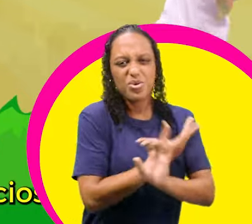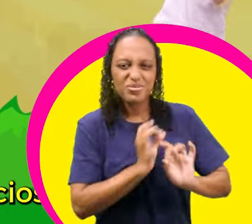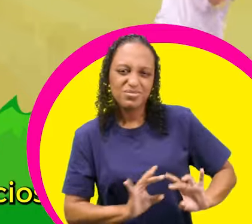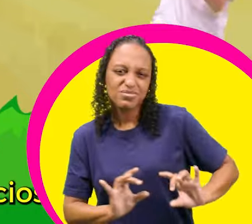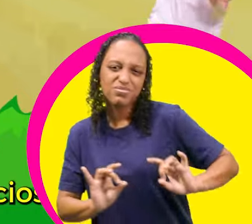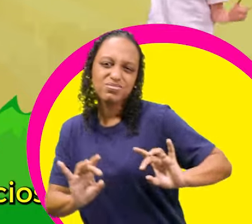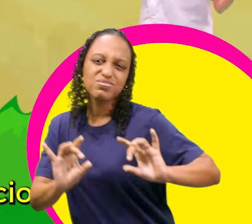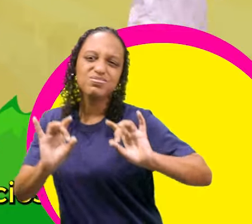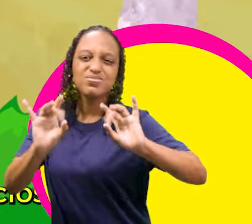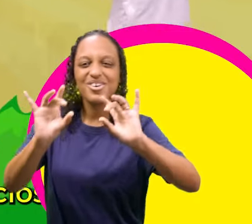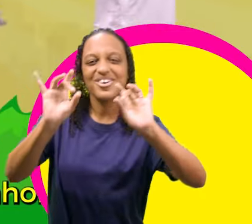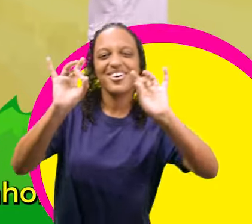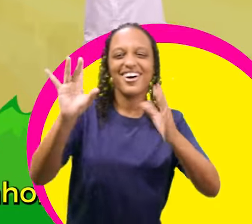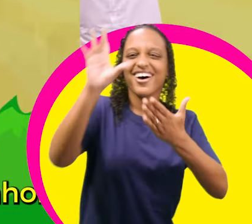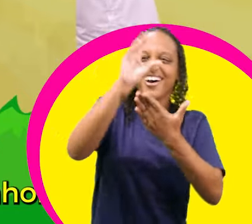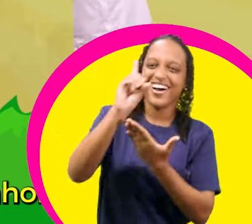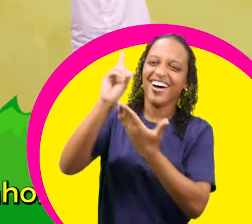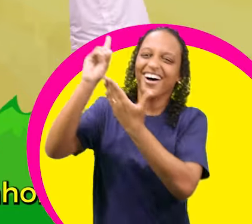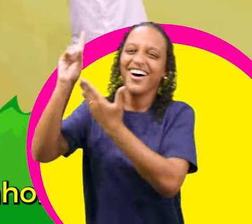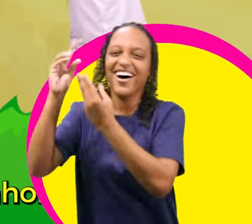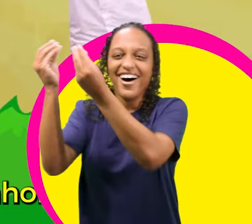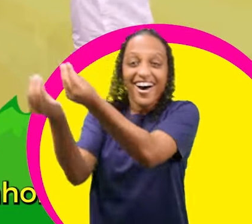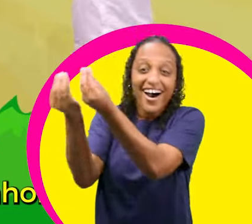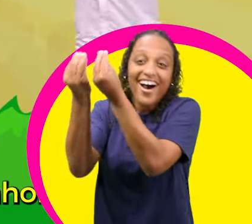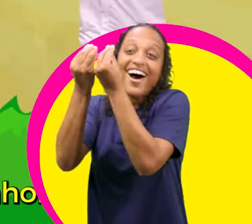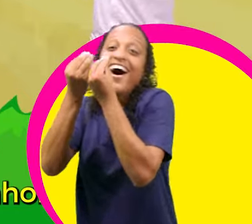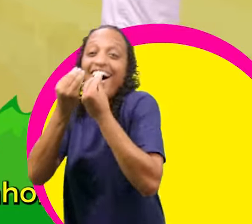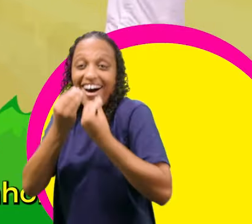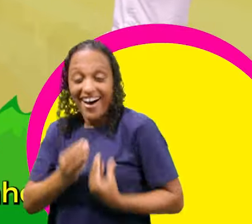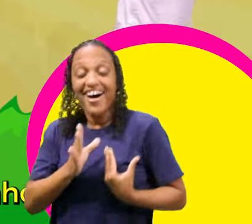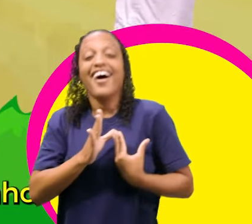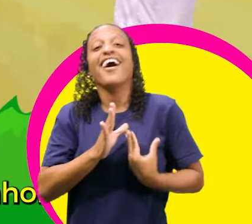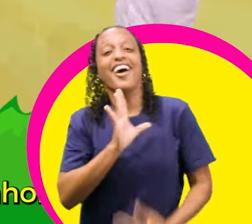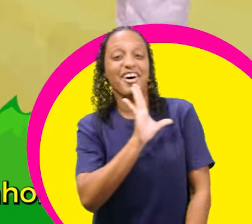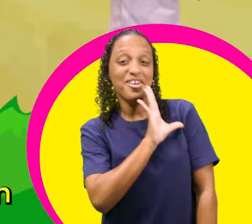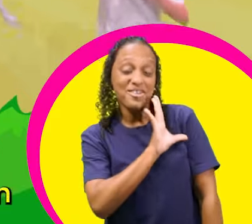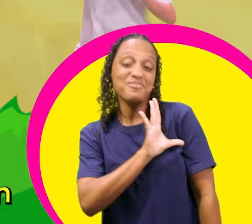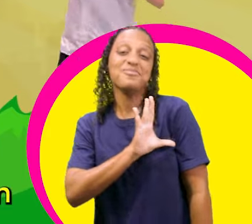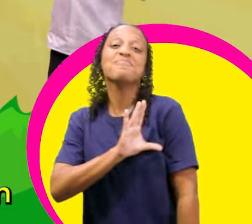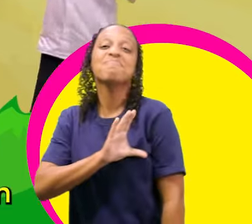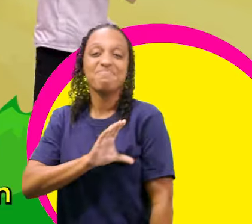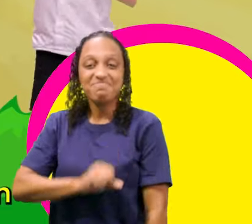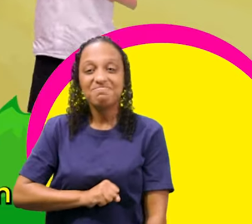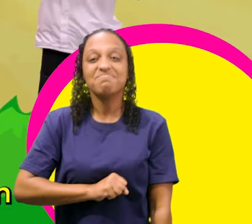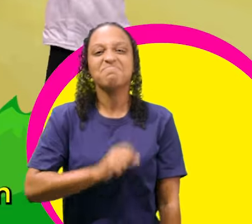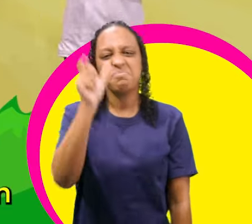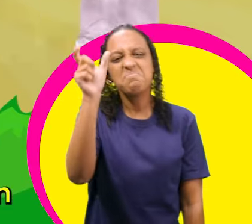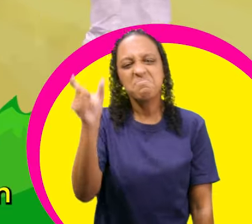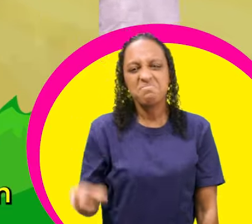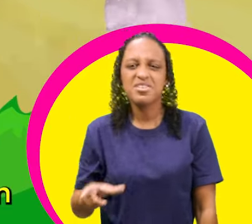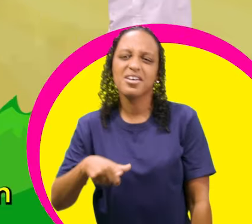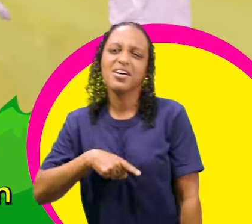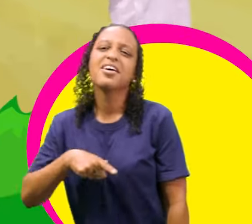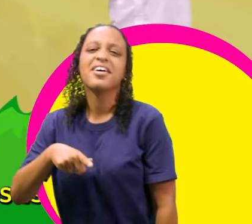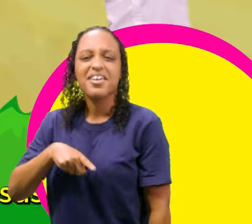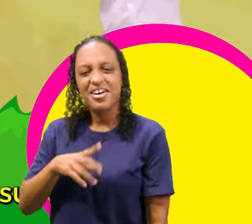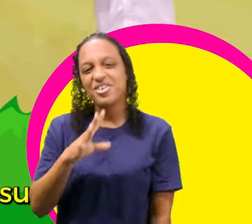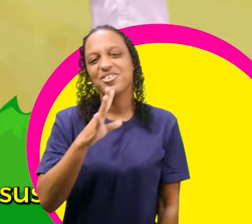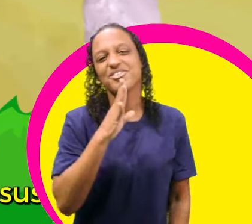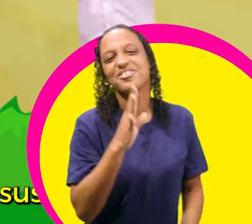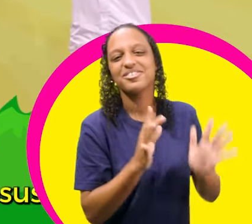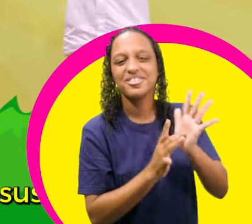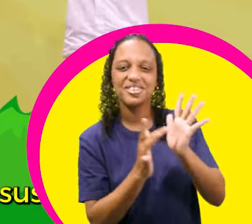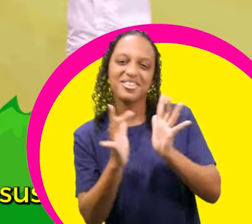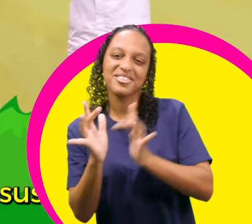mais precioso que vem do nosso Senhor é o amor que só tem quem